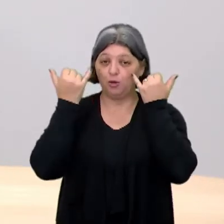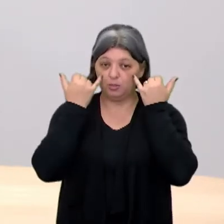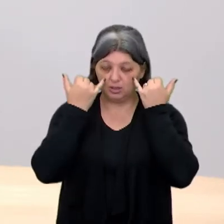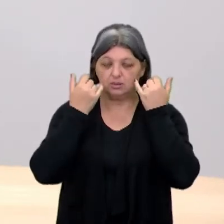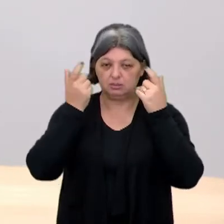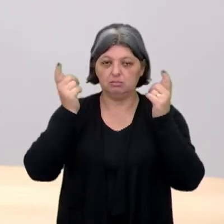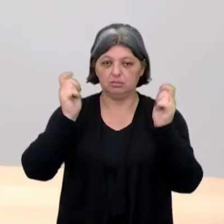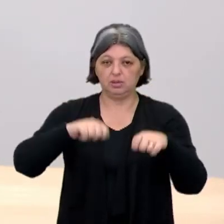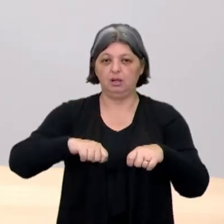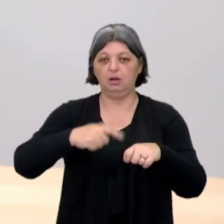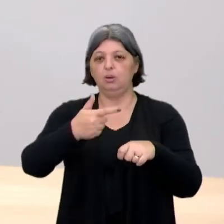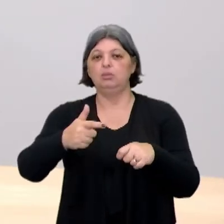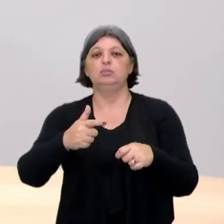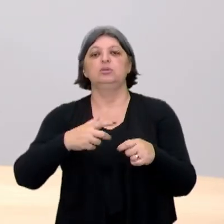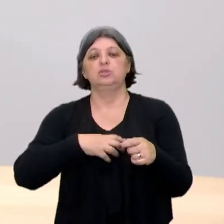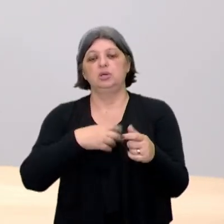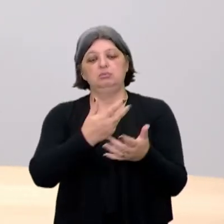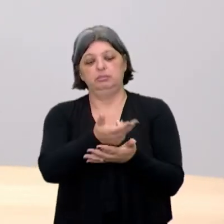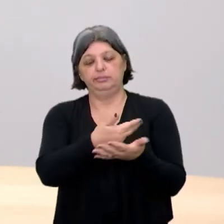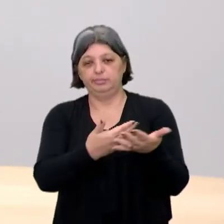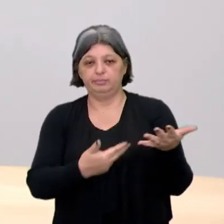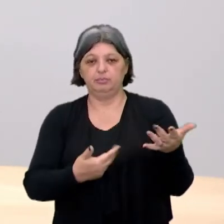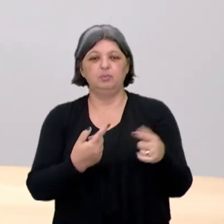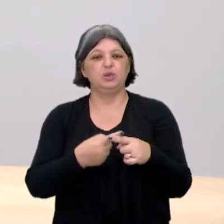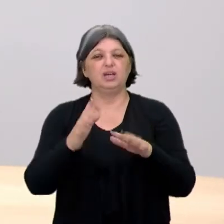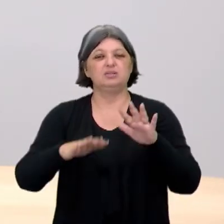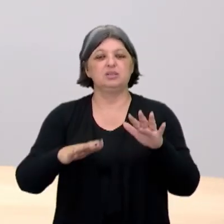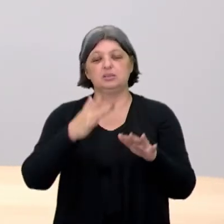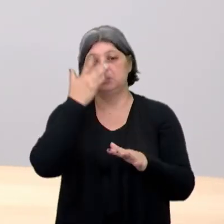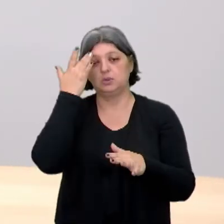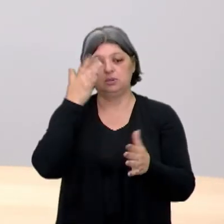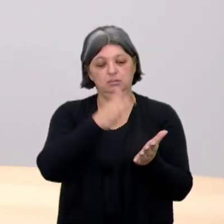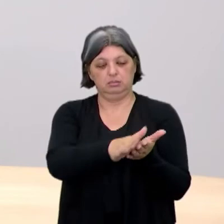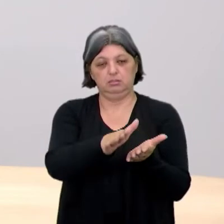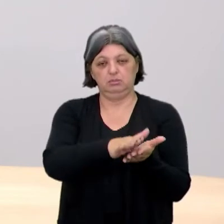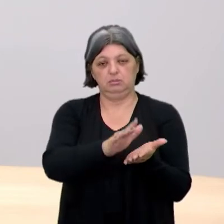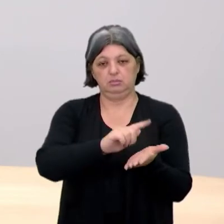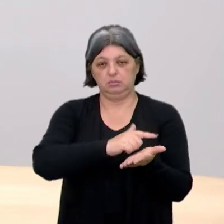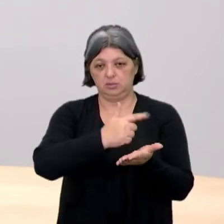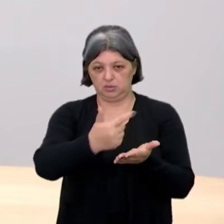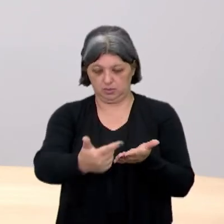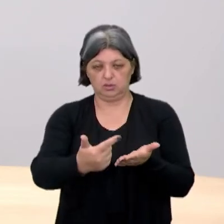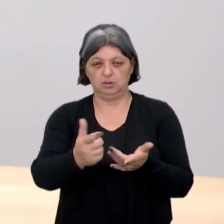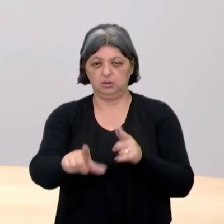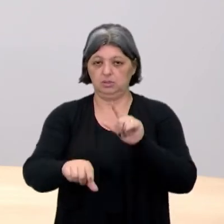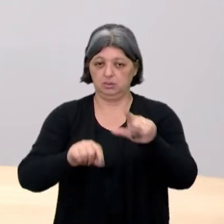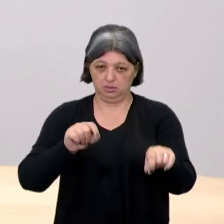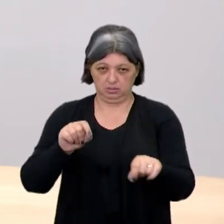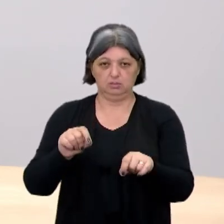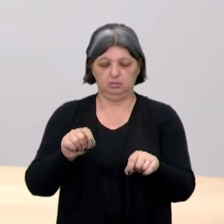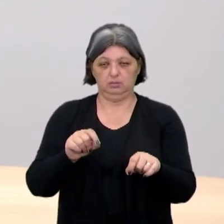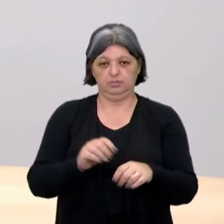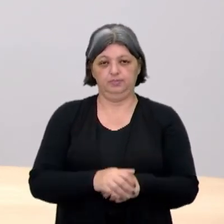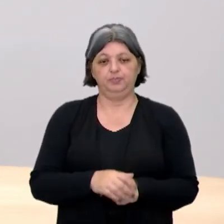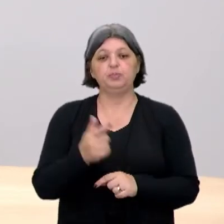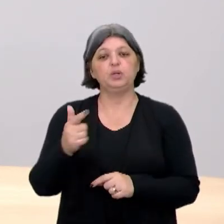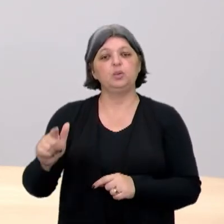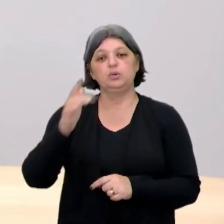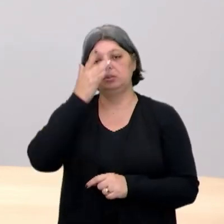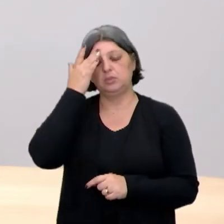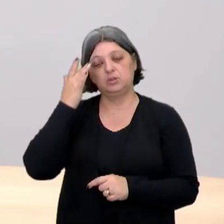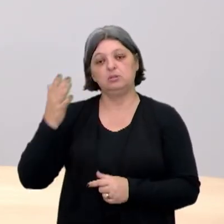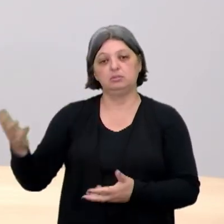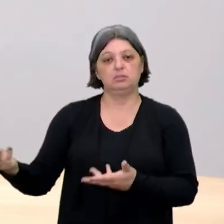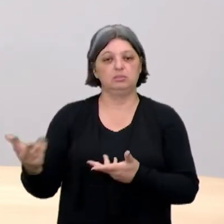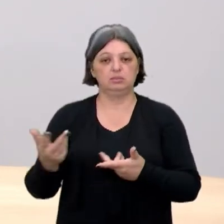eles escolhem, né? E eu estava até lembrando aqui que nas próximas aulas a gente vai ter outro convidado, que é um cartunista